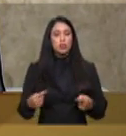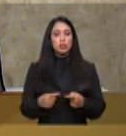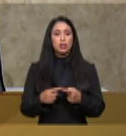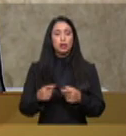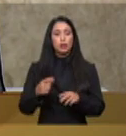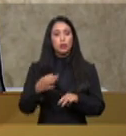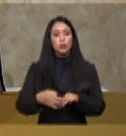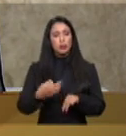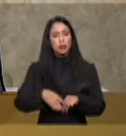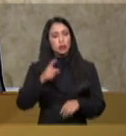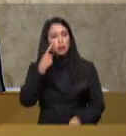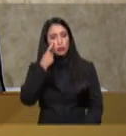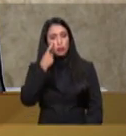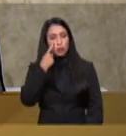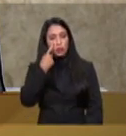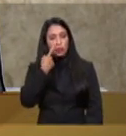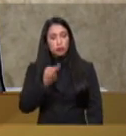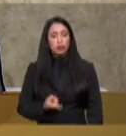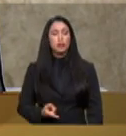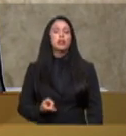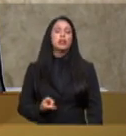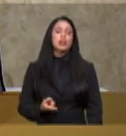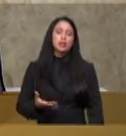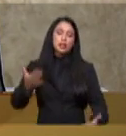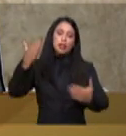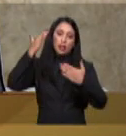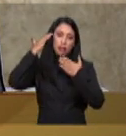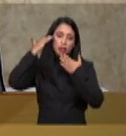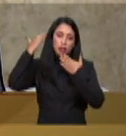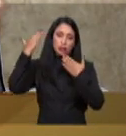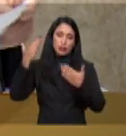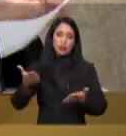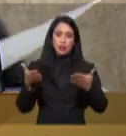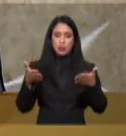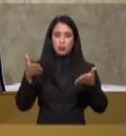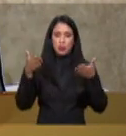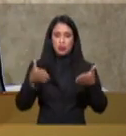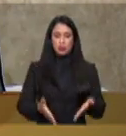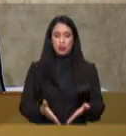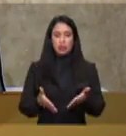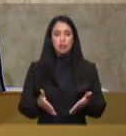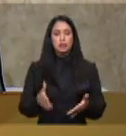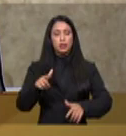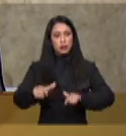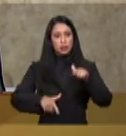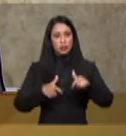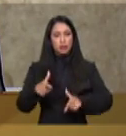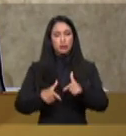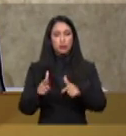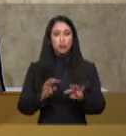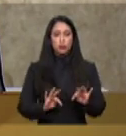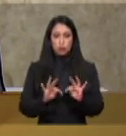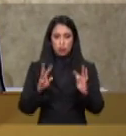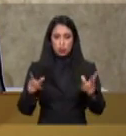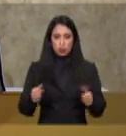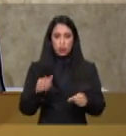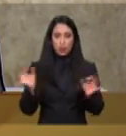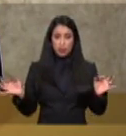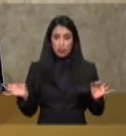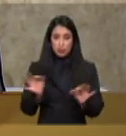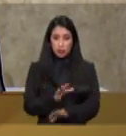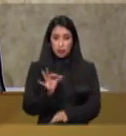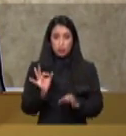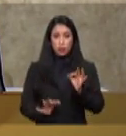Marques. Com esse resultado, agradecendo a participação e a colaboração de todos para que terminássemos